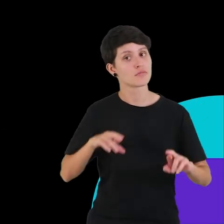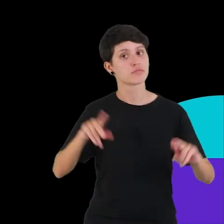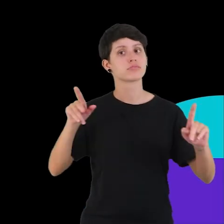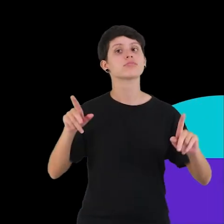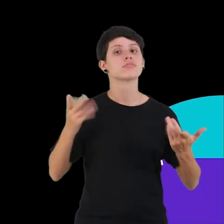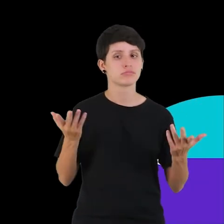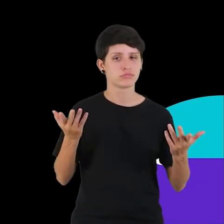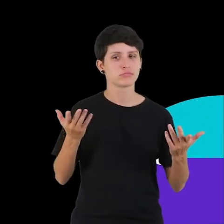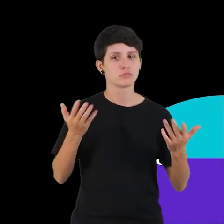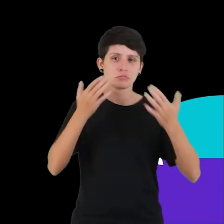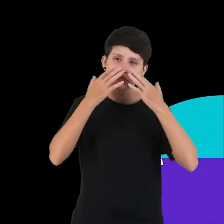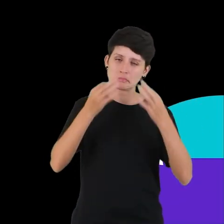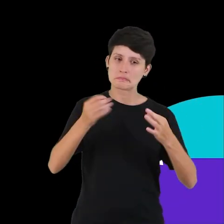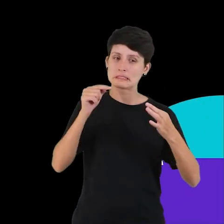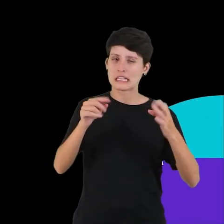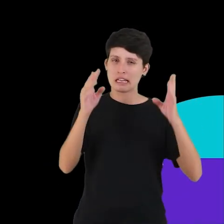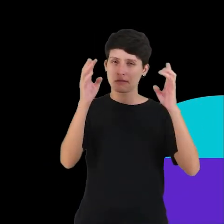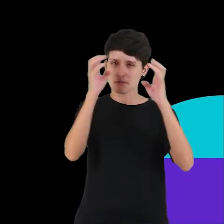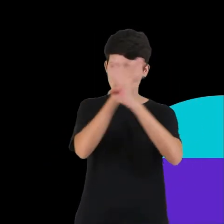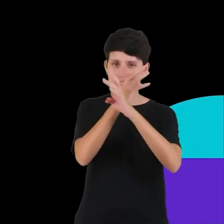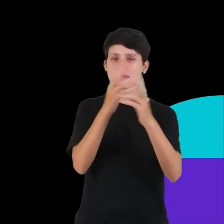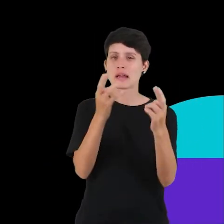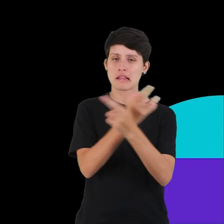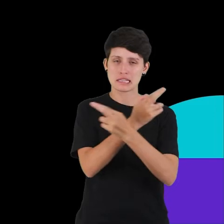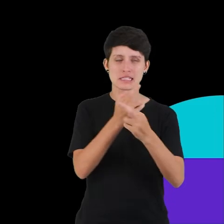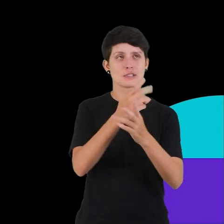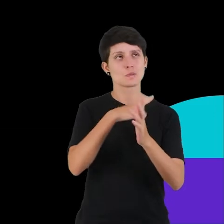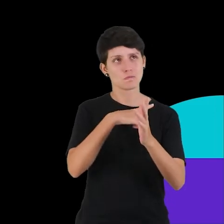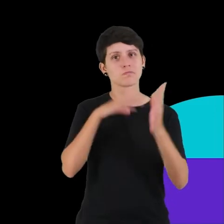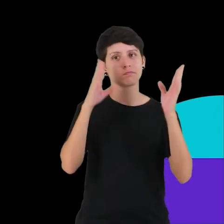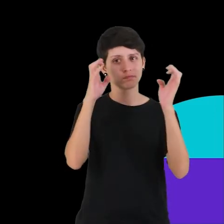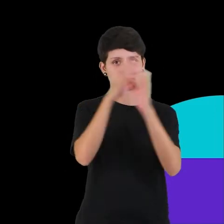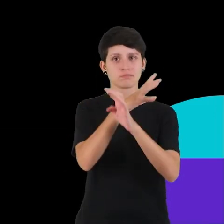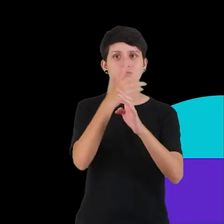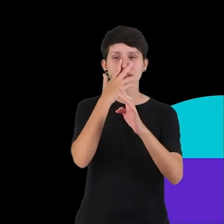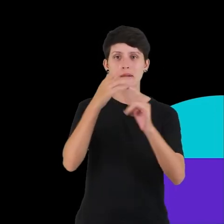Legal. Tem a questão da educação alimentar, interessante.